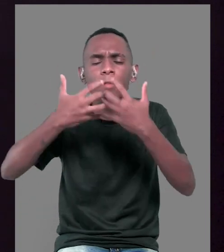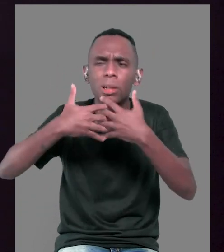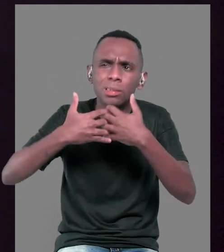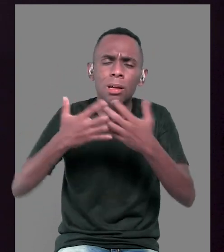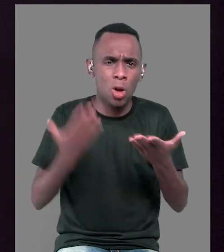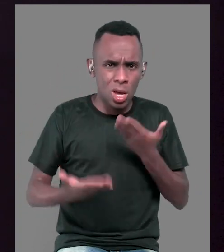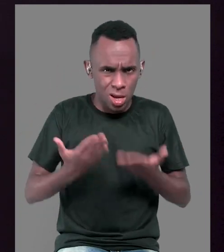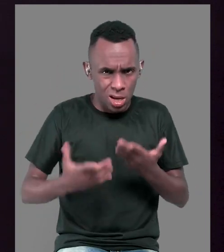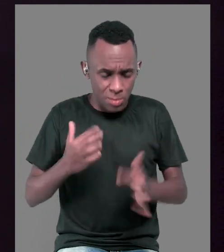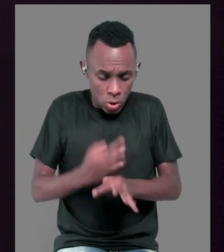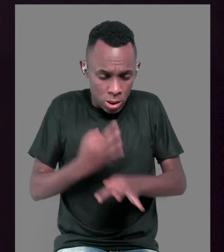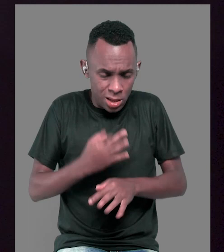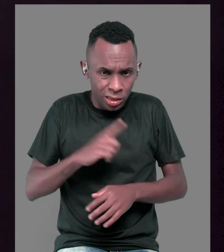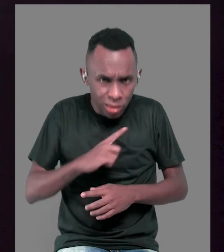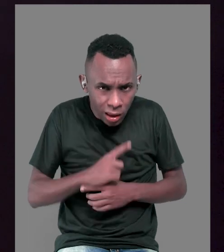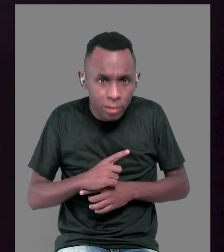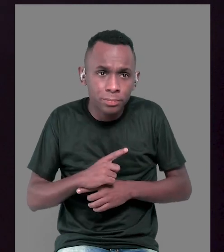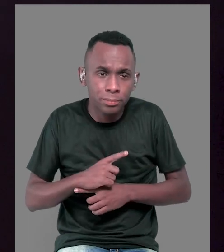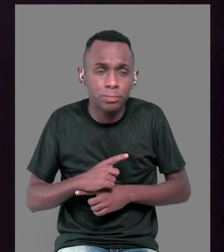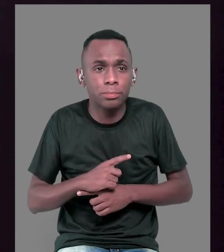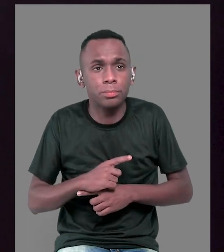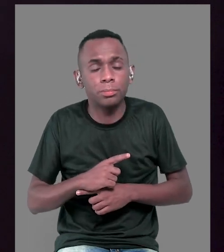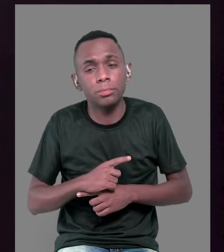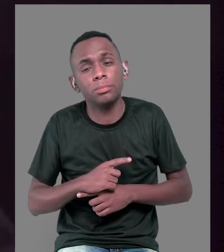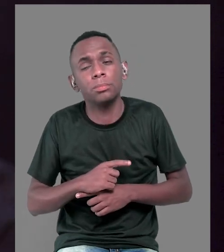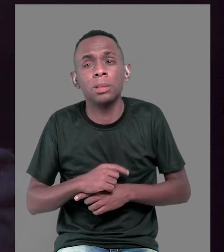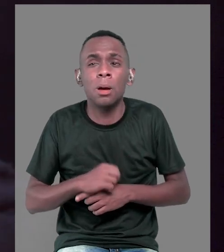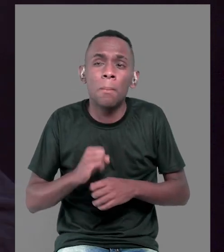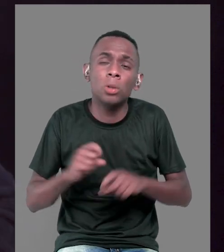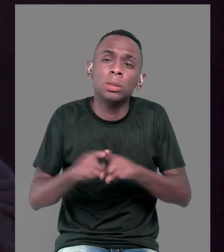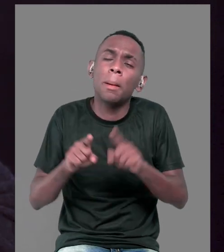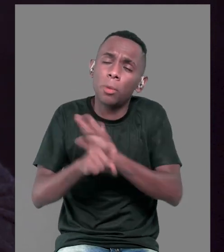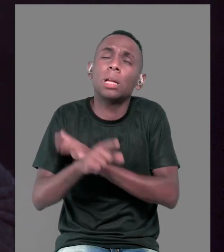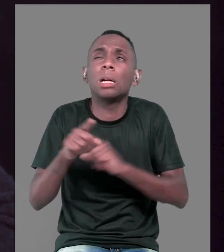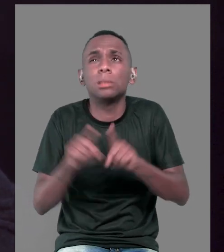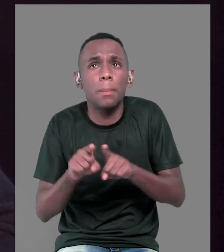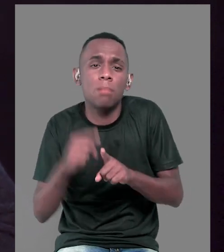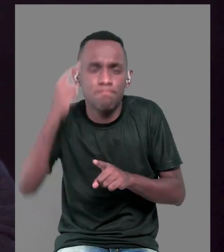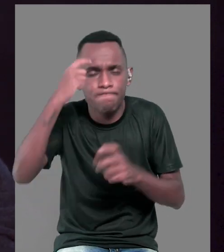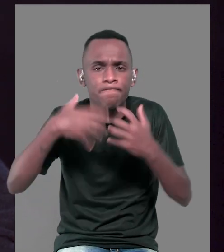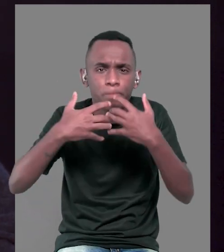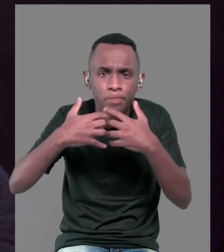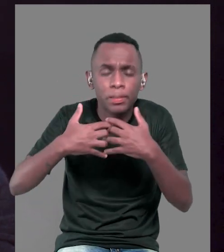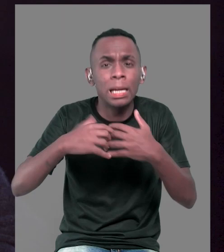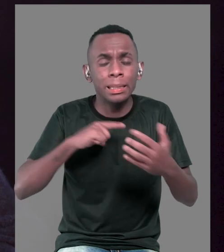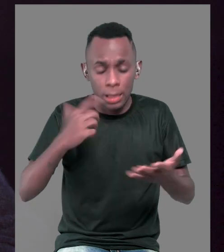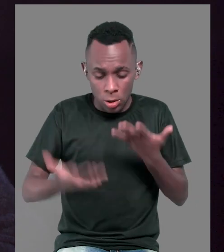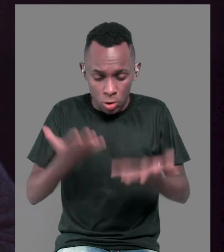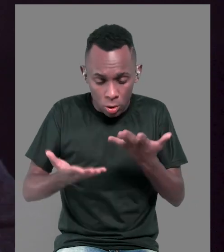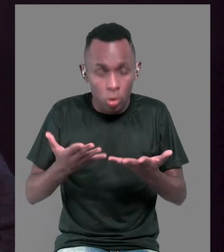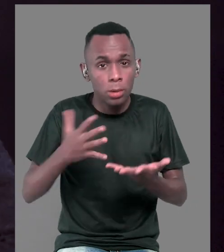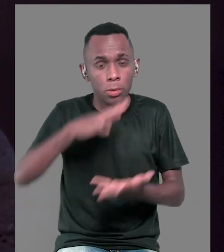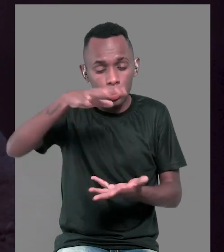equilíbrio suportável? Posso variar o adjetivo e perguntar: haverá para nós equilíbrio